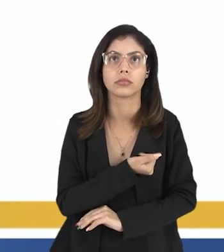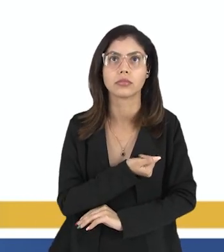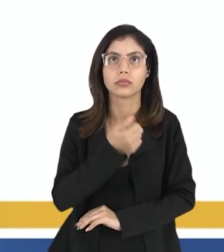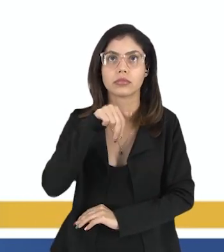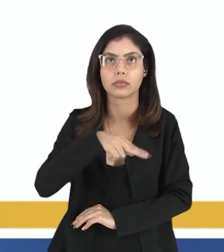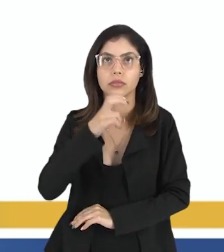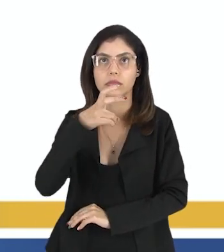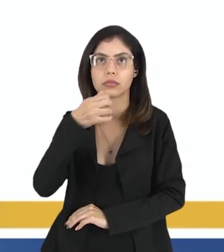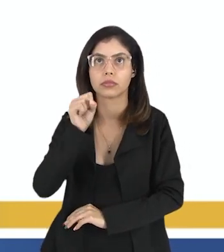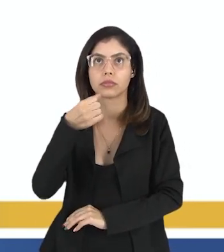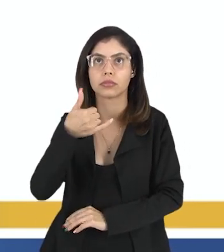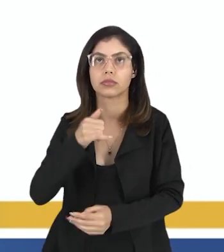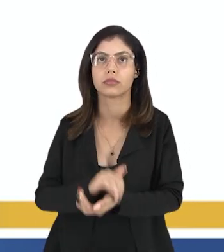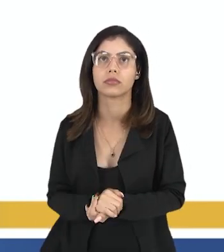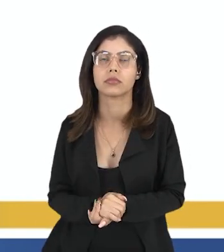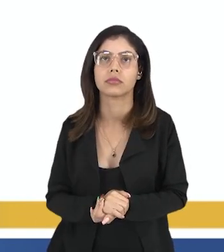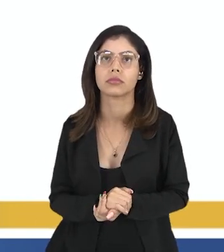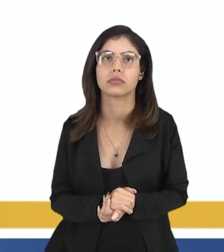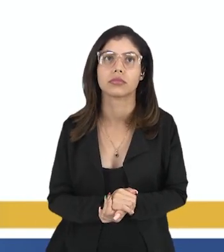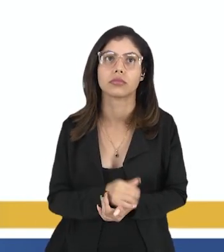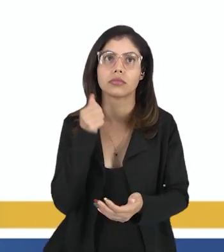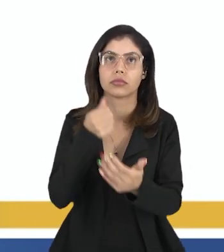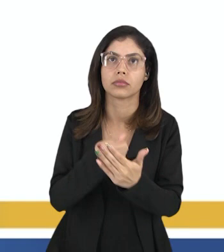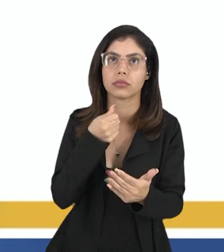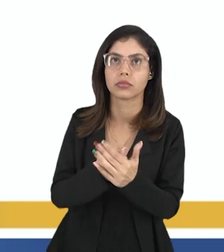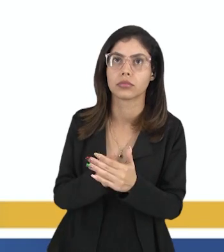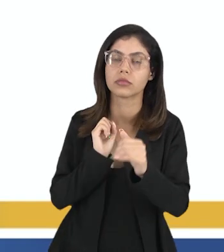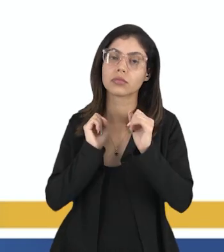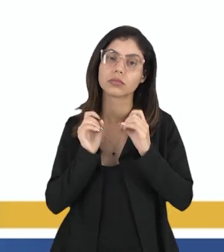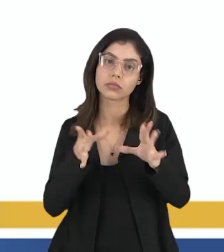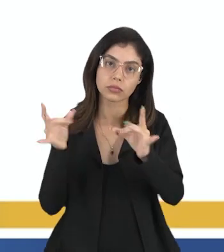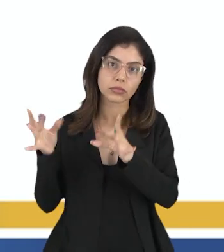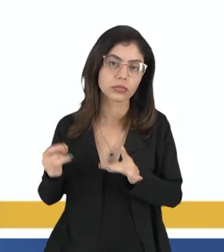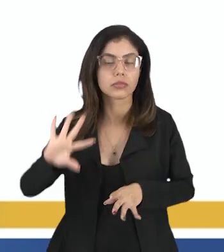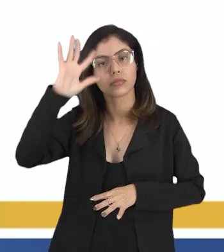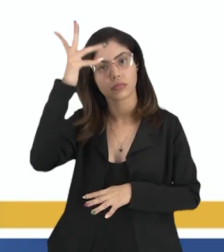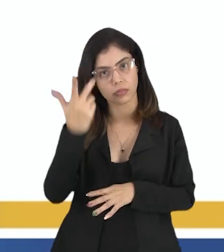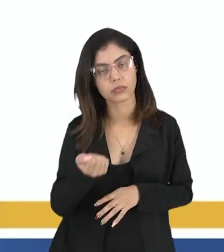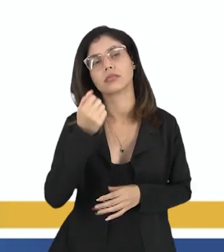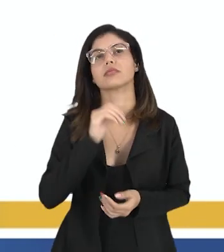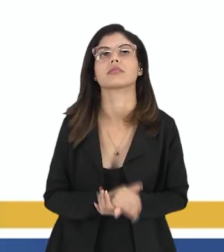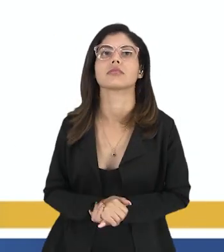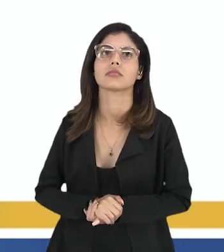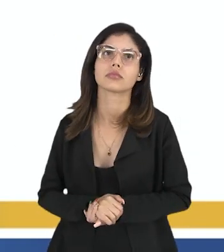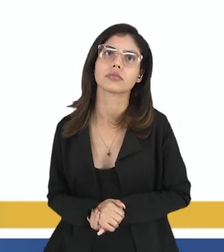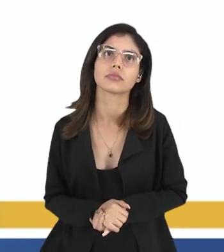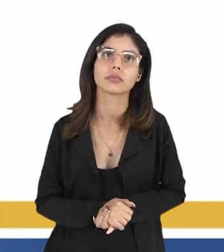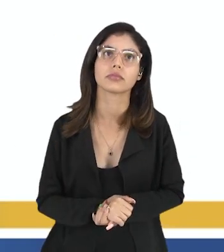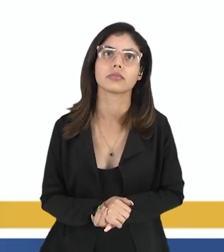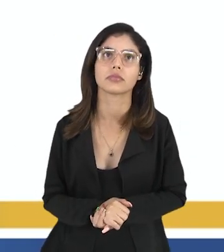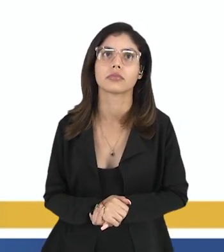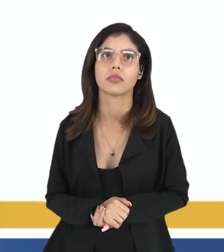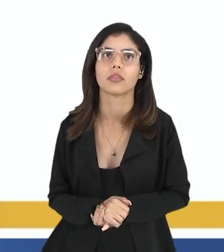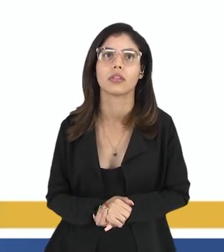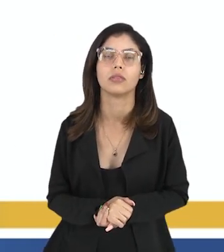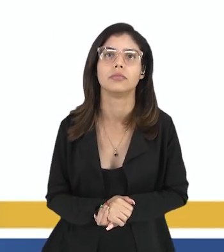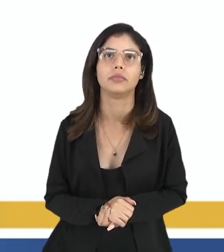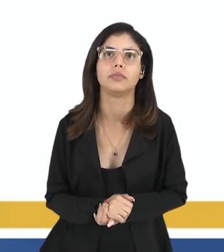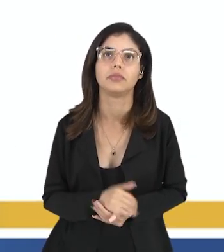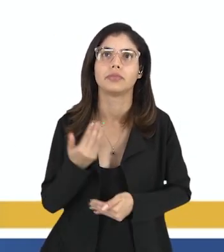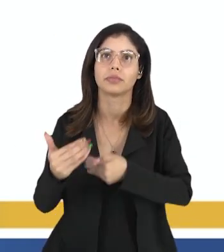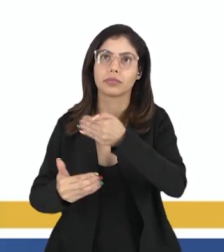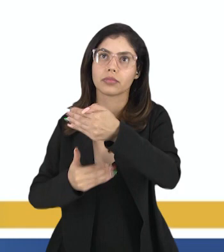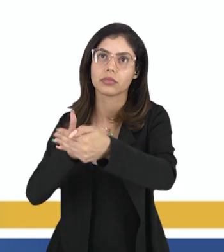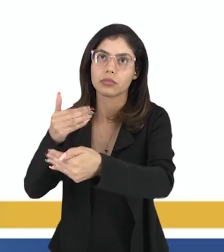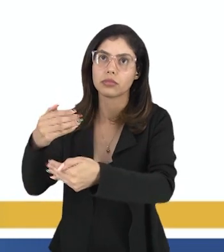ela vai estabelecer medidas para a repressão do tráfico, de africanos no Império. Sua promulgação,